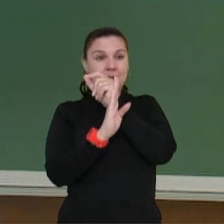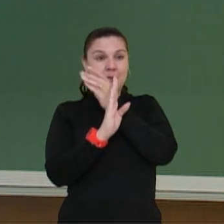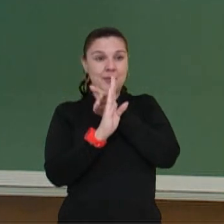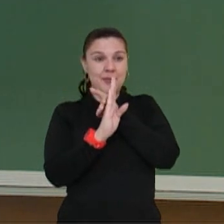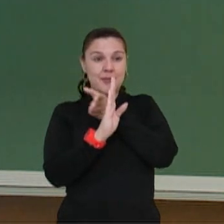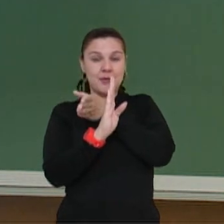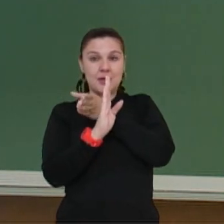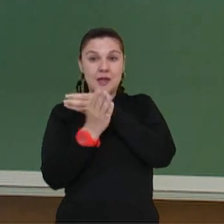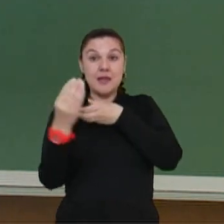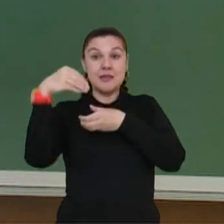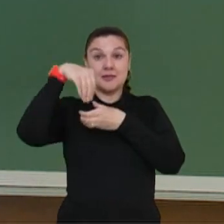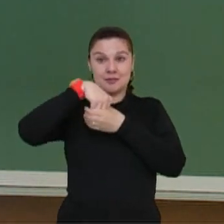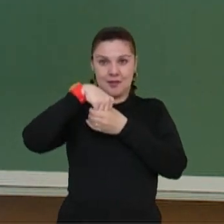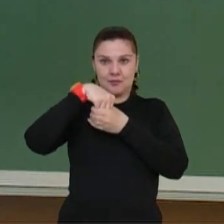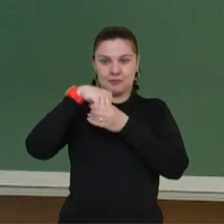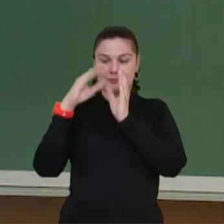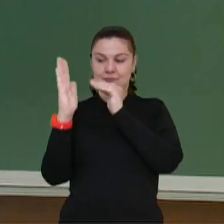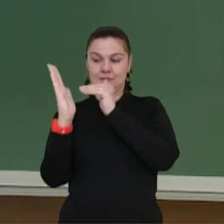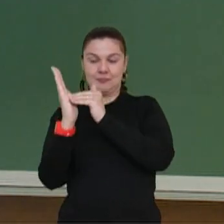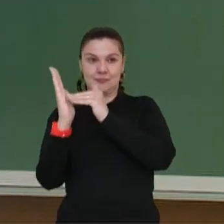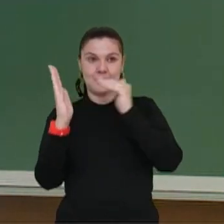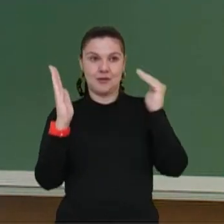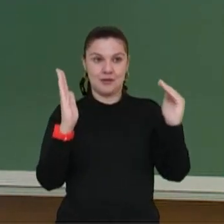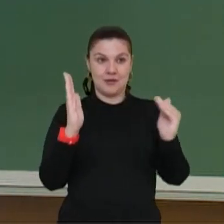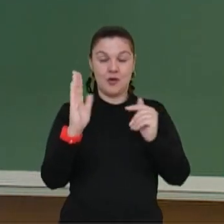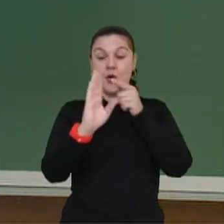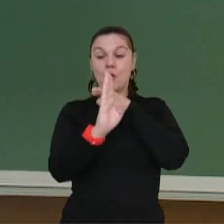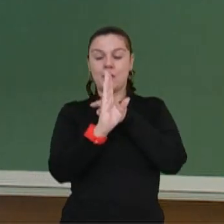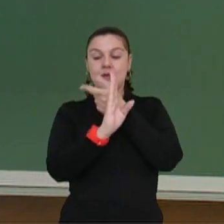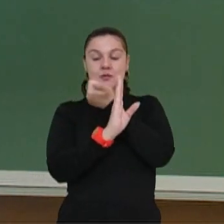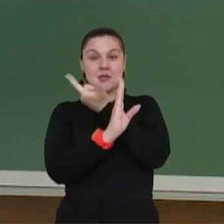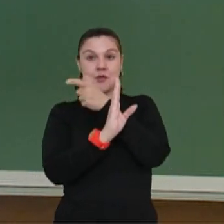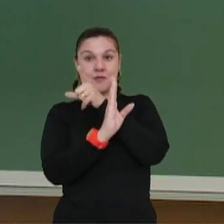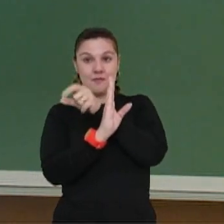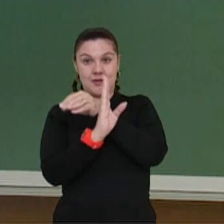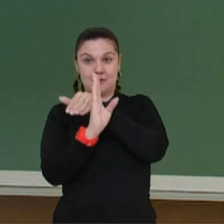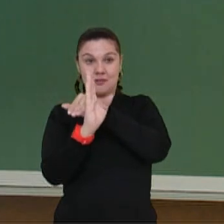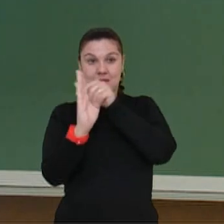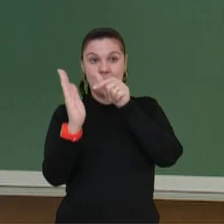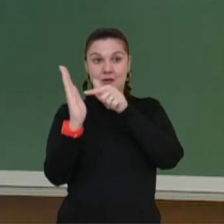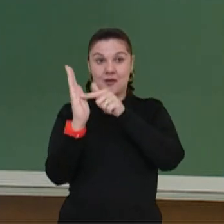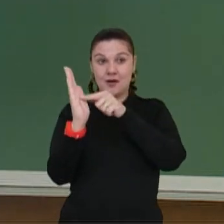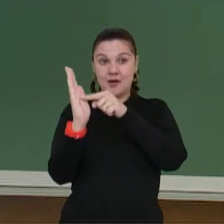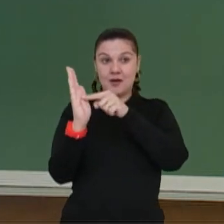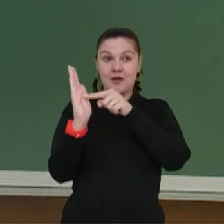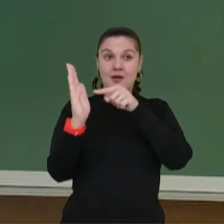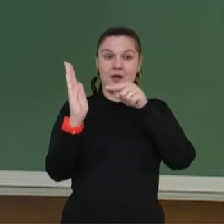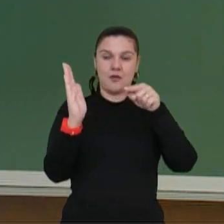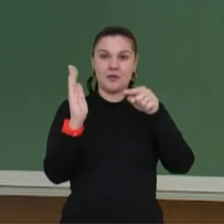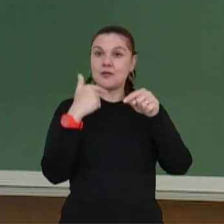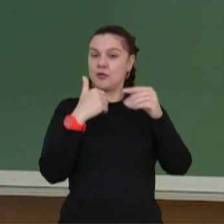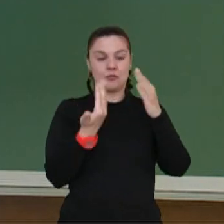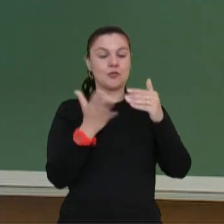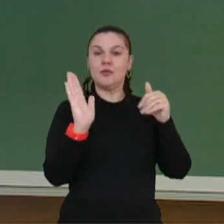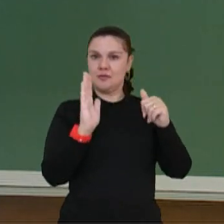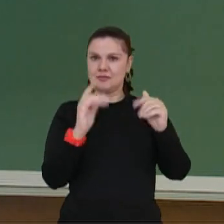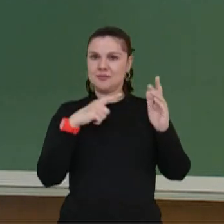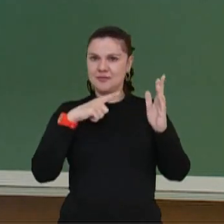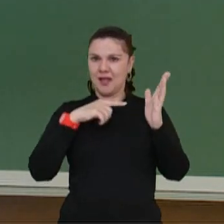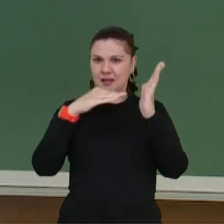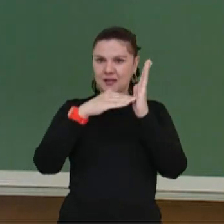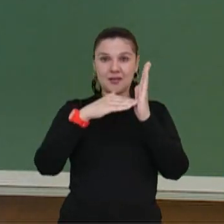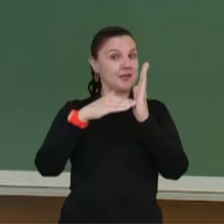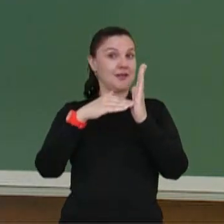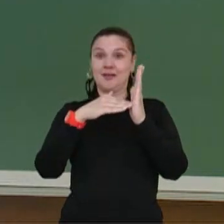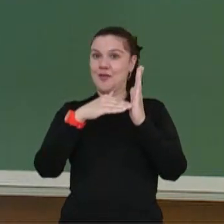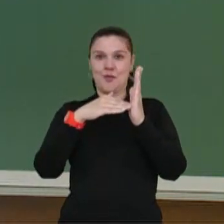ele está incluído no intervalo. Então, o 120 está nesse intervalo. A outra ponta não tem o risquinho.